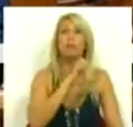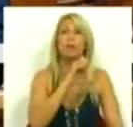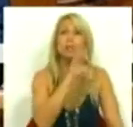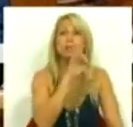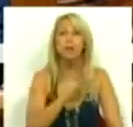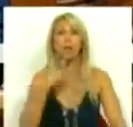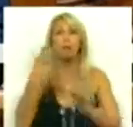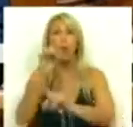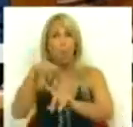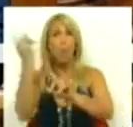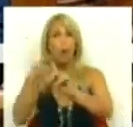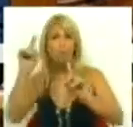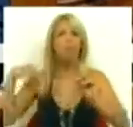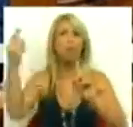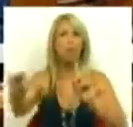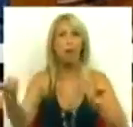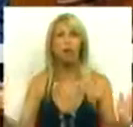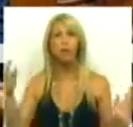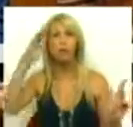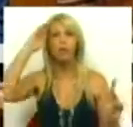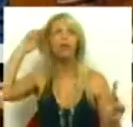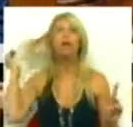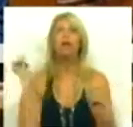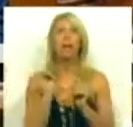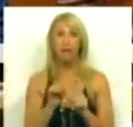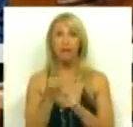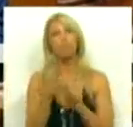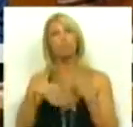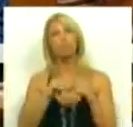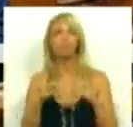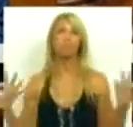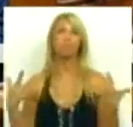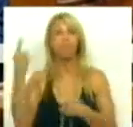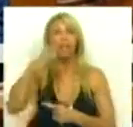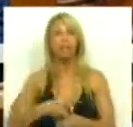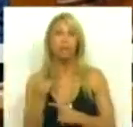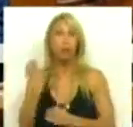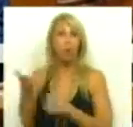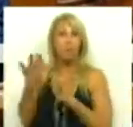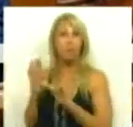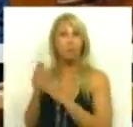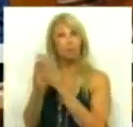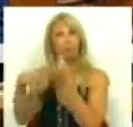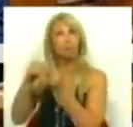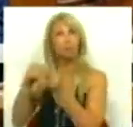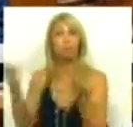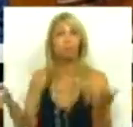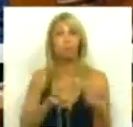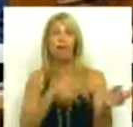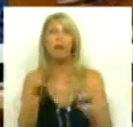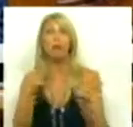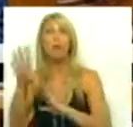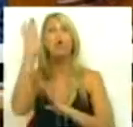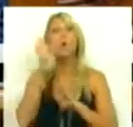ano depois? É que esta é uma adenda às exigências iniciais. É uma alteração às